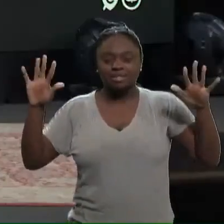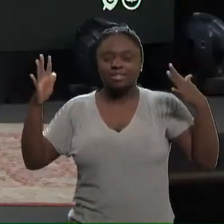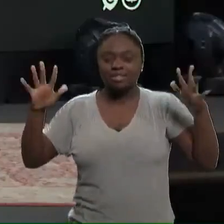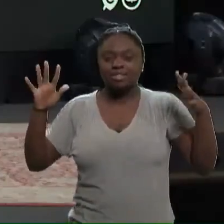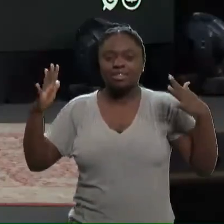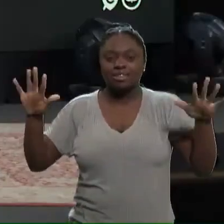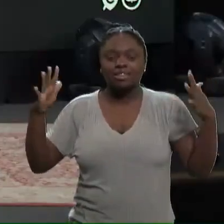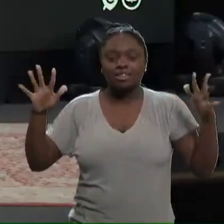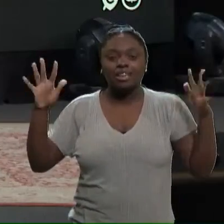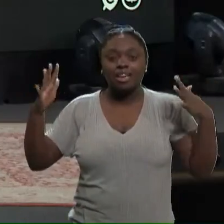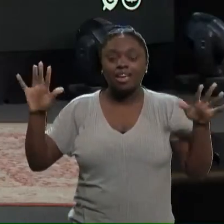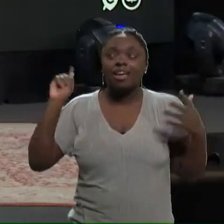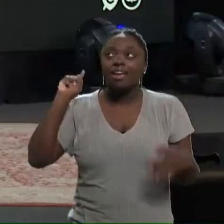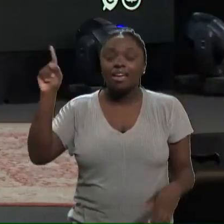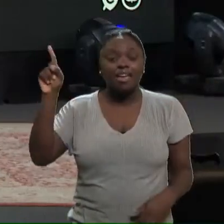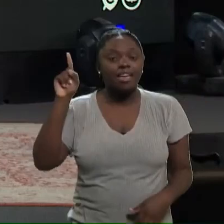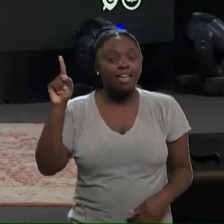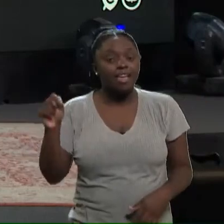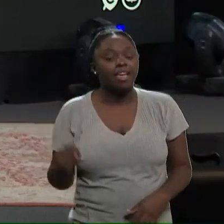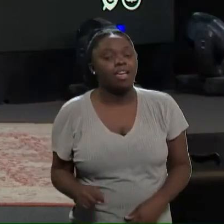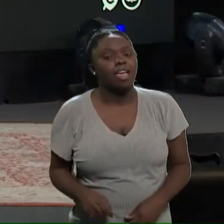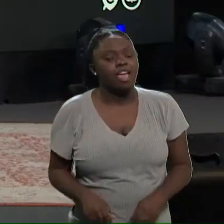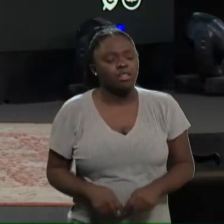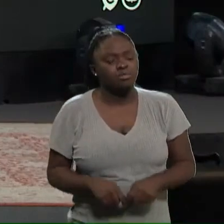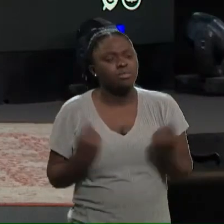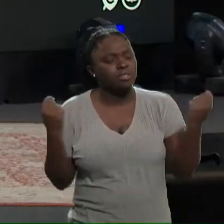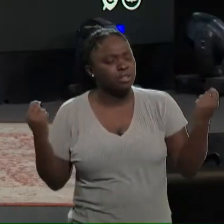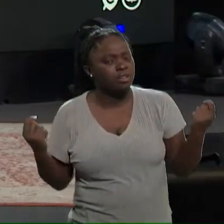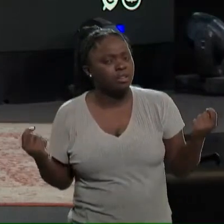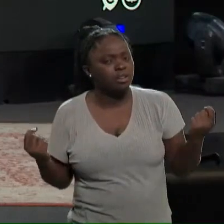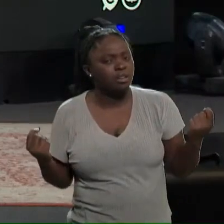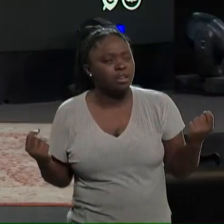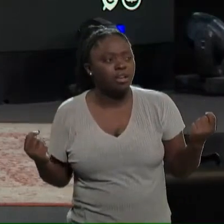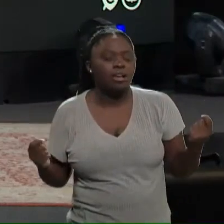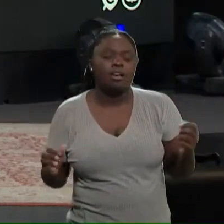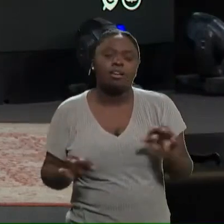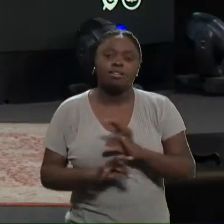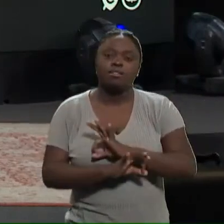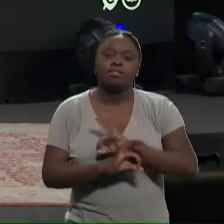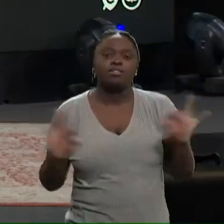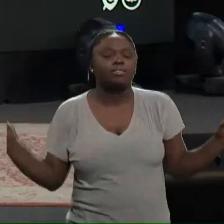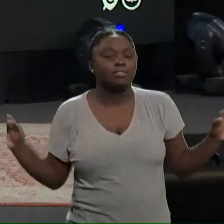É Ele. Está improvável. Ótimo.